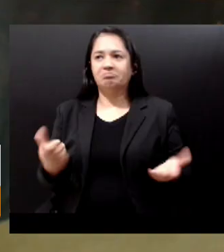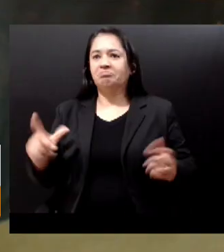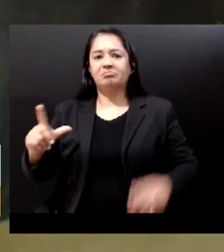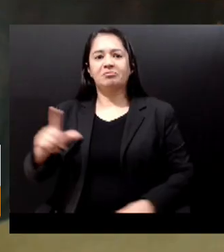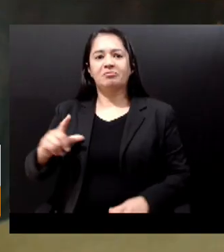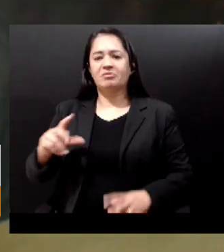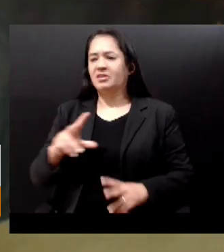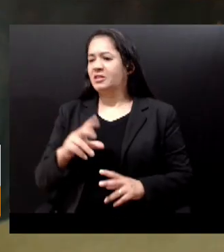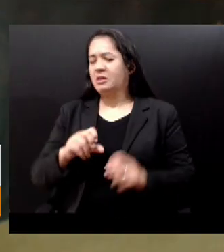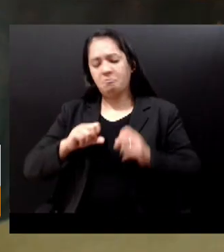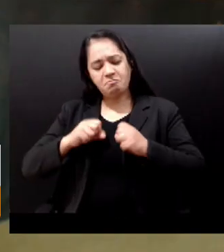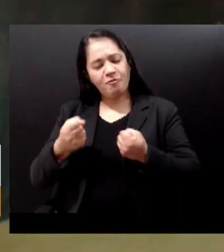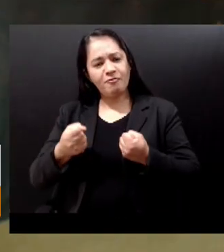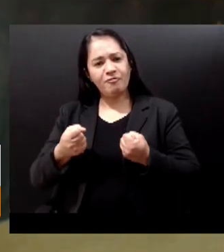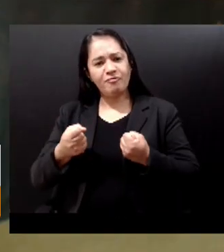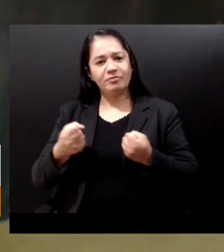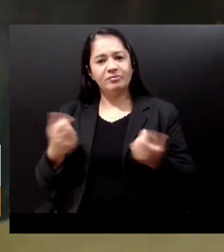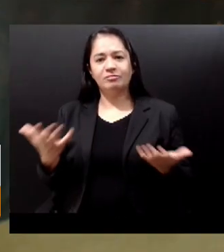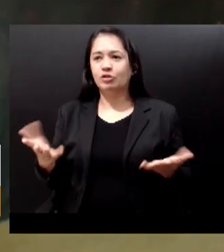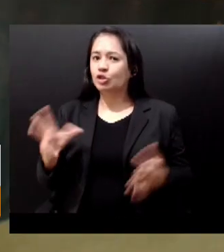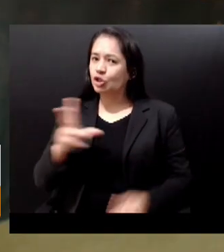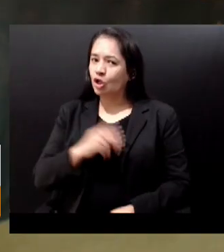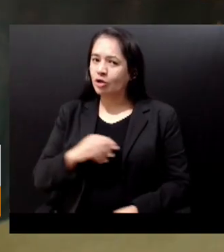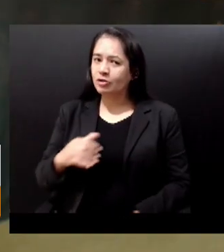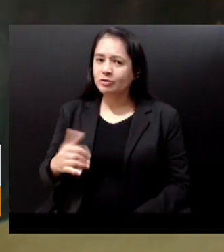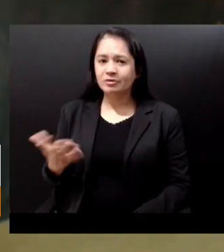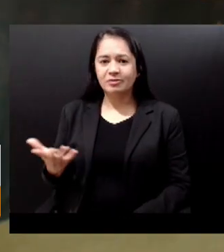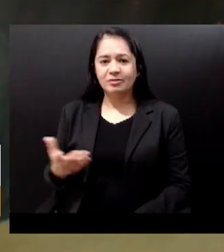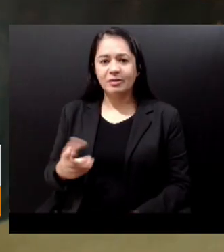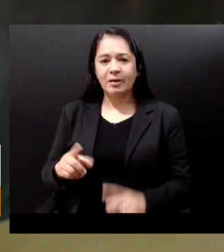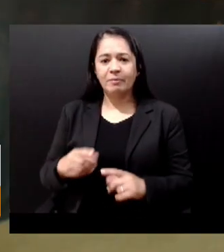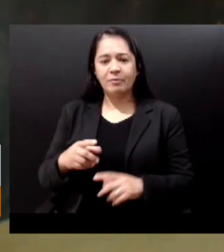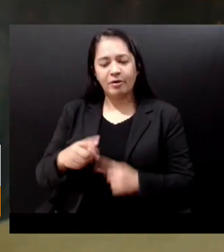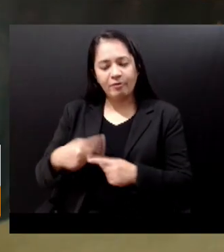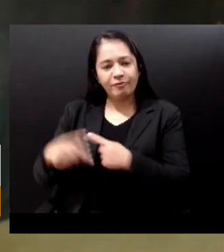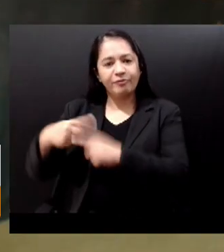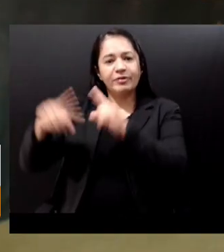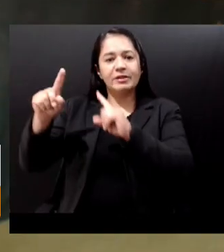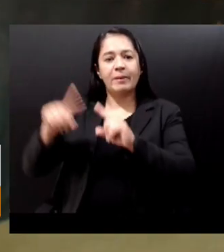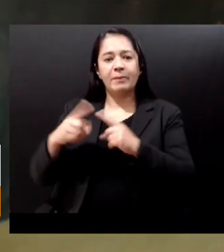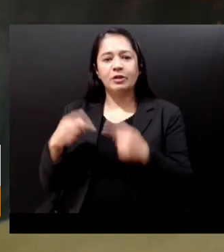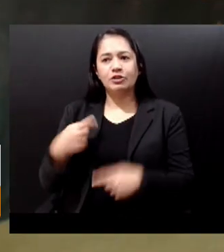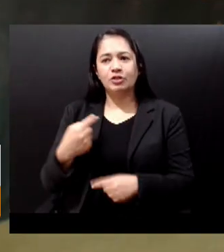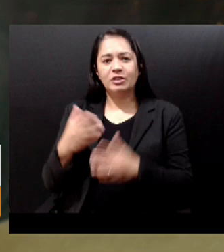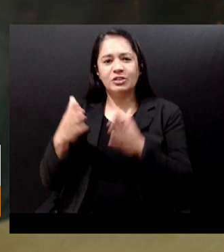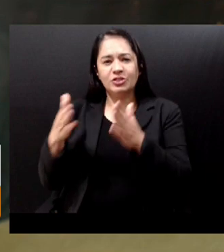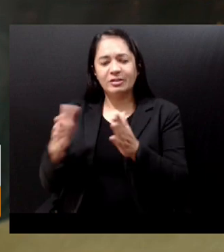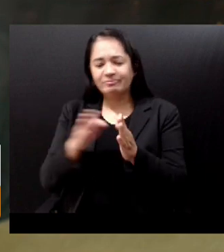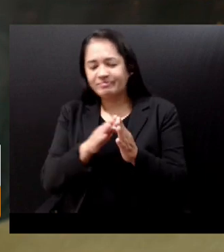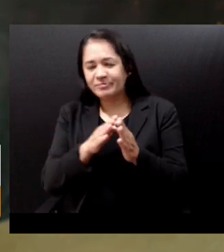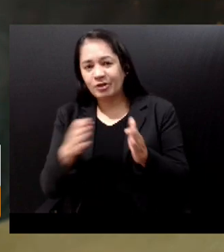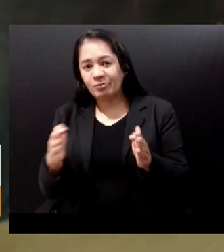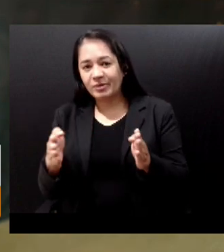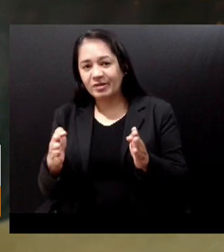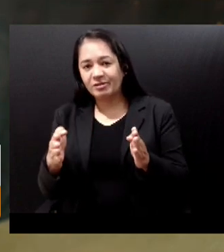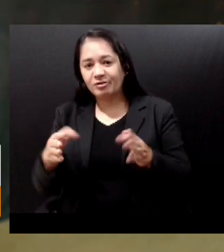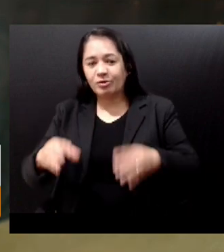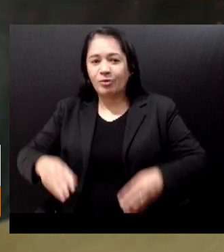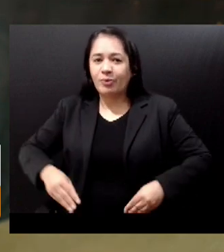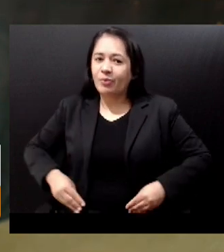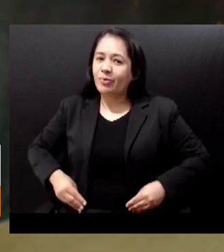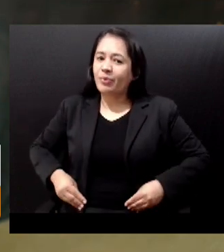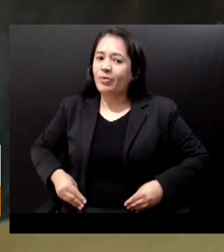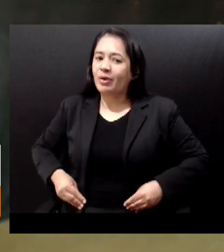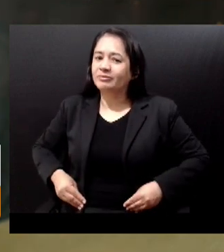voa. Mas quando a gente está chegando ali nessa fase da menopausa, a gente o bicho pega.